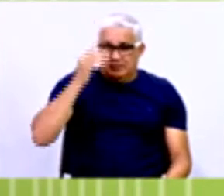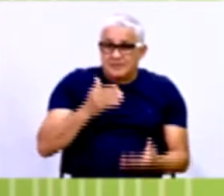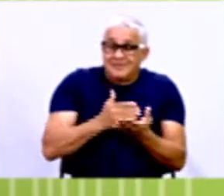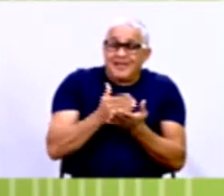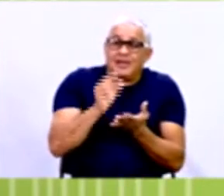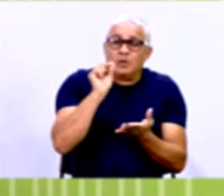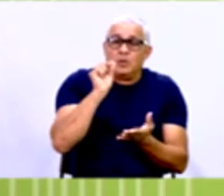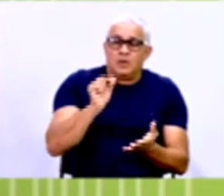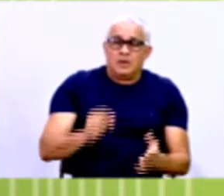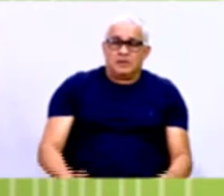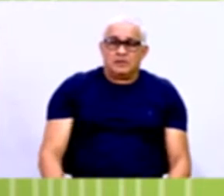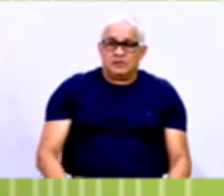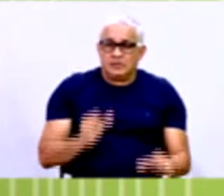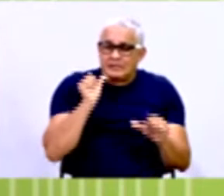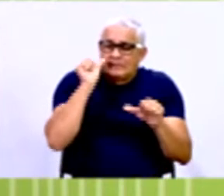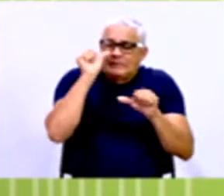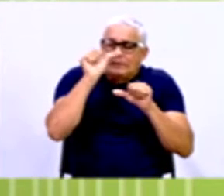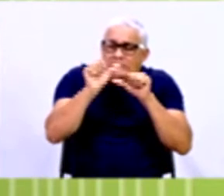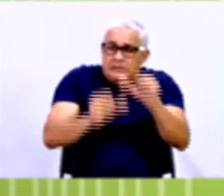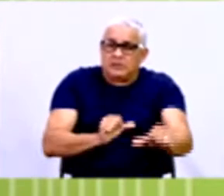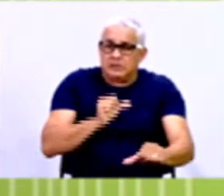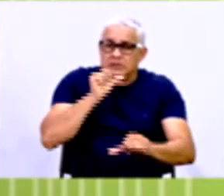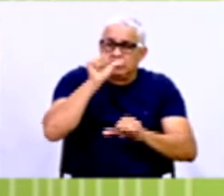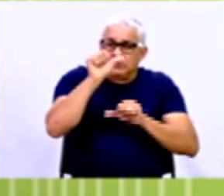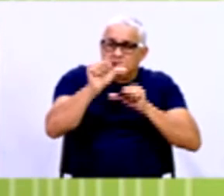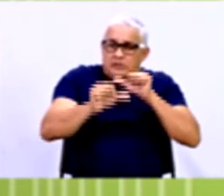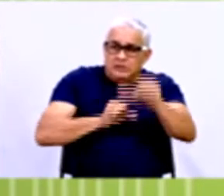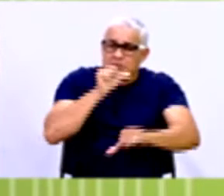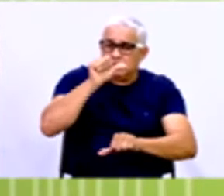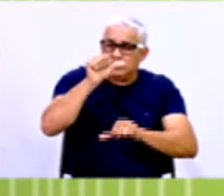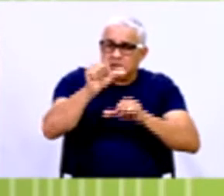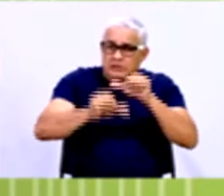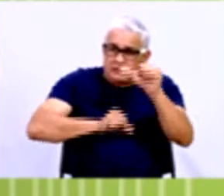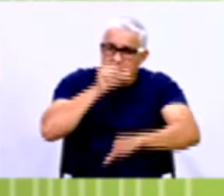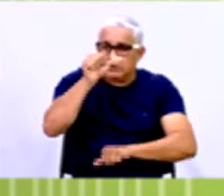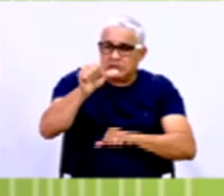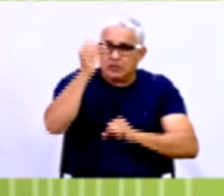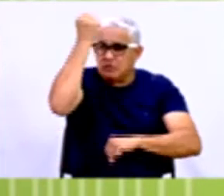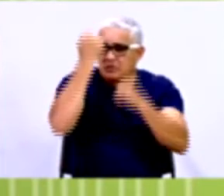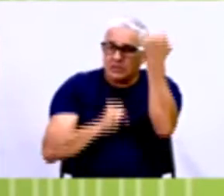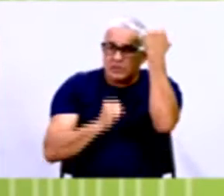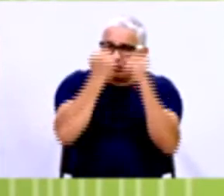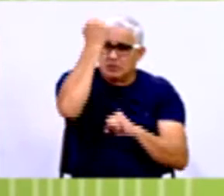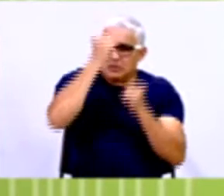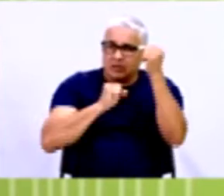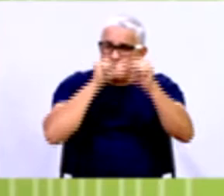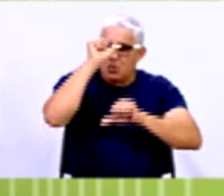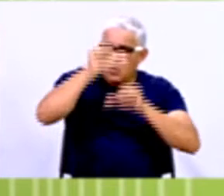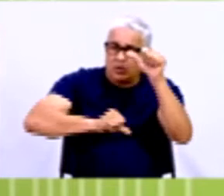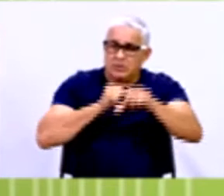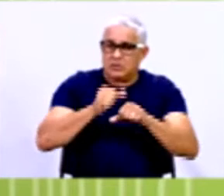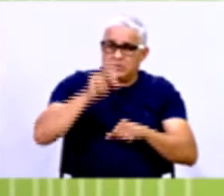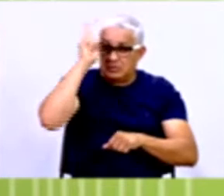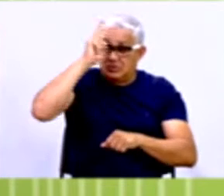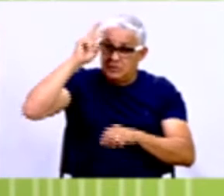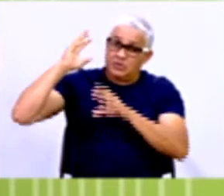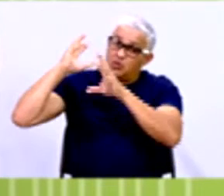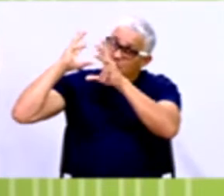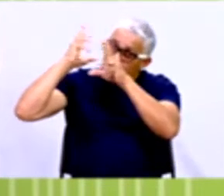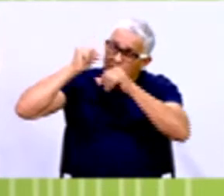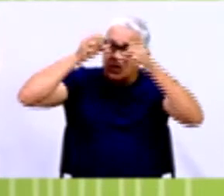pouco transformado. Não é? Principalmente no século XVIII, com a Revolução Industrial, nós observamos que, a história narra isso, né?